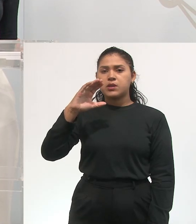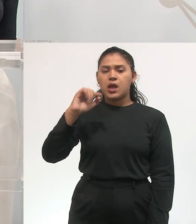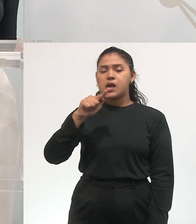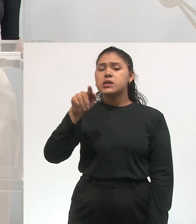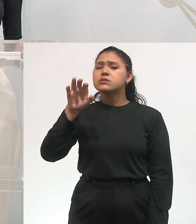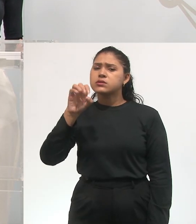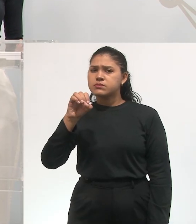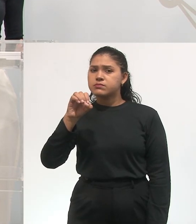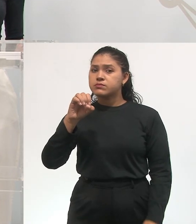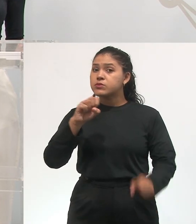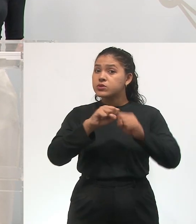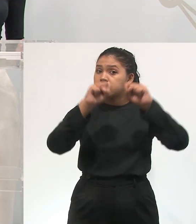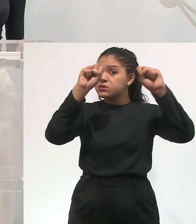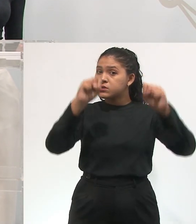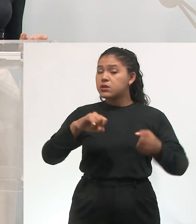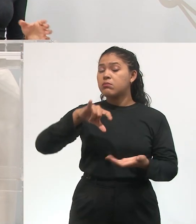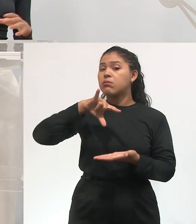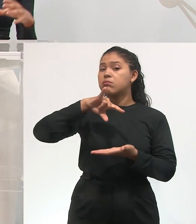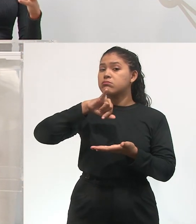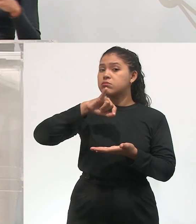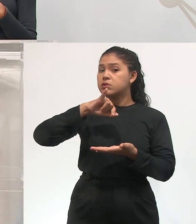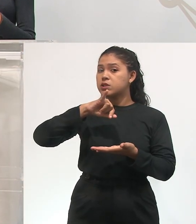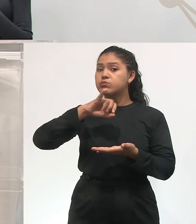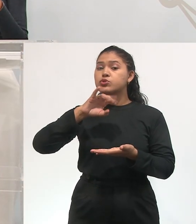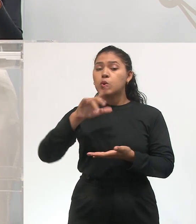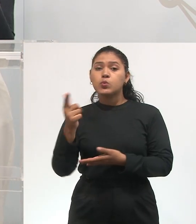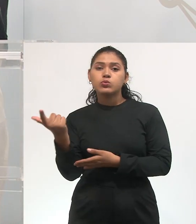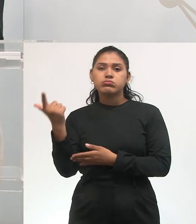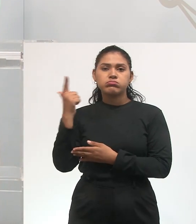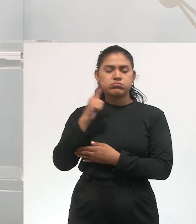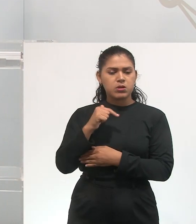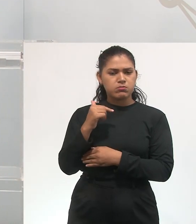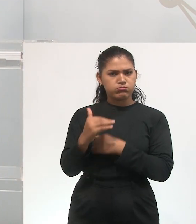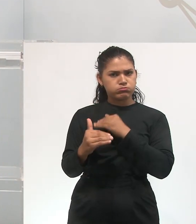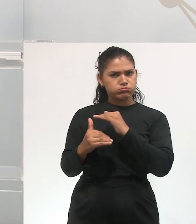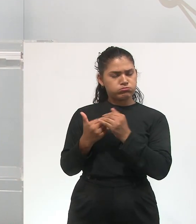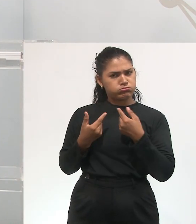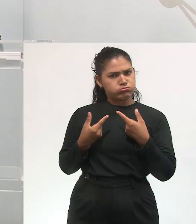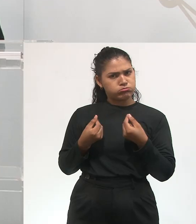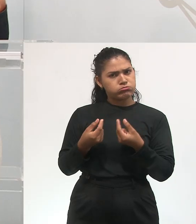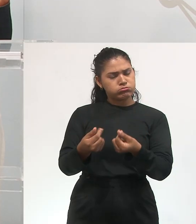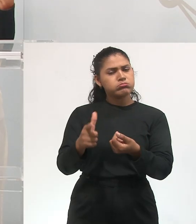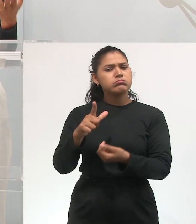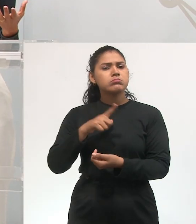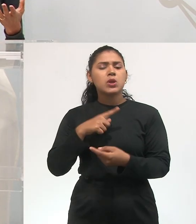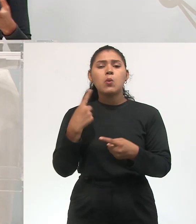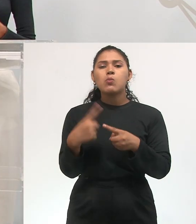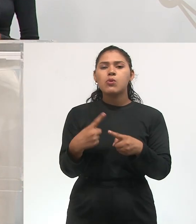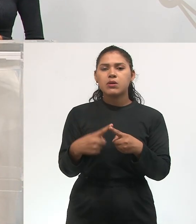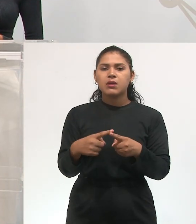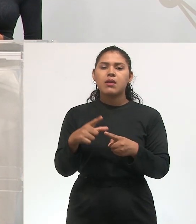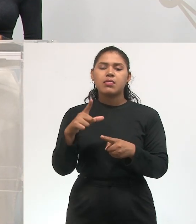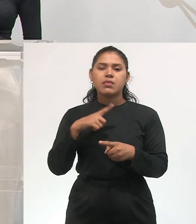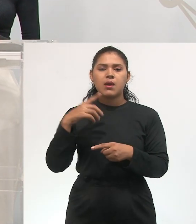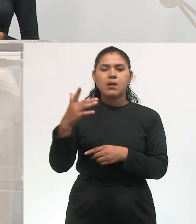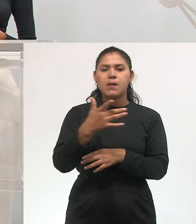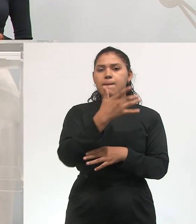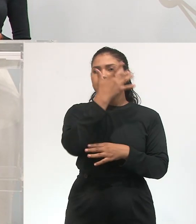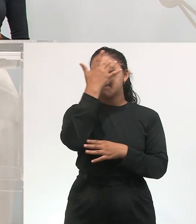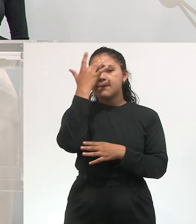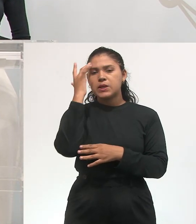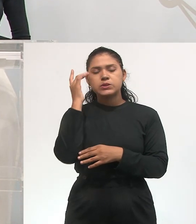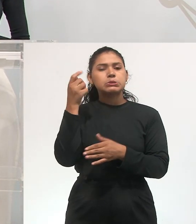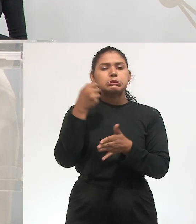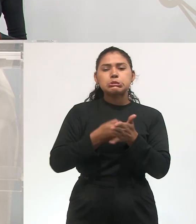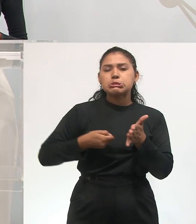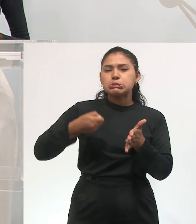sistema capitalista, ele só se constitui, né, se consolida e é mantido justamente por meio